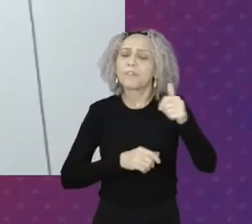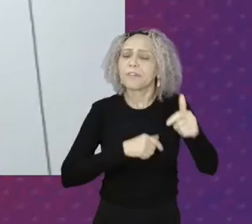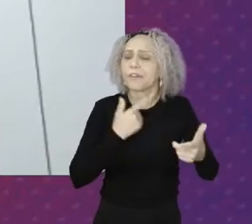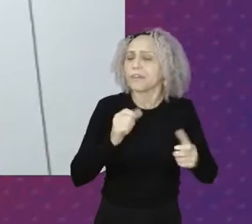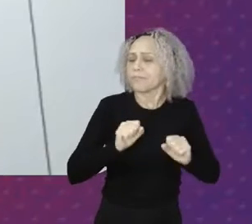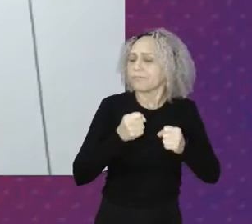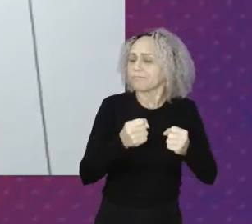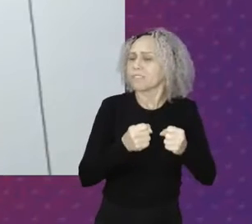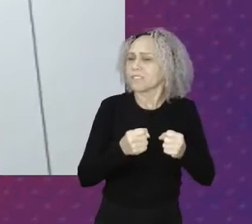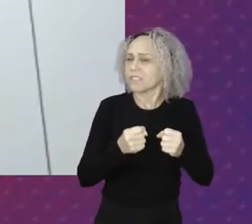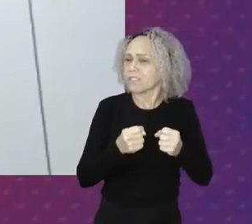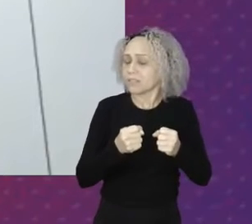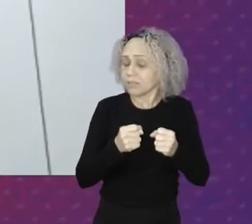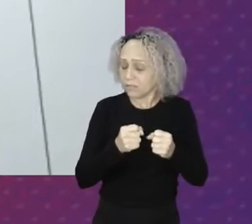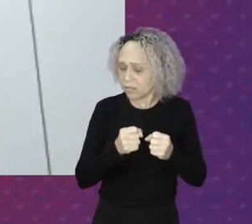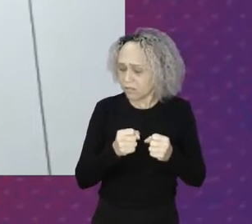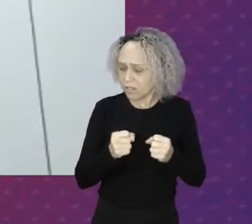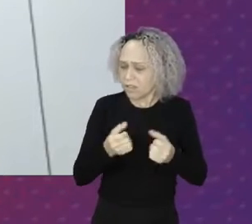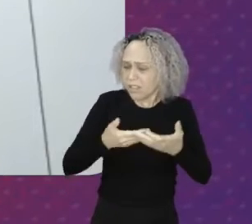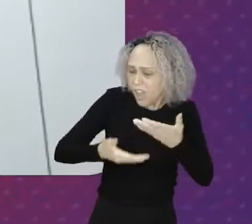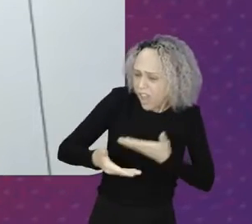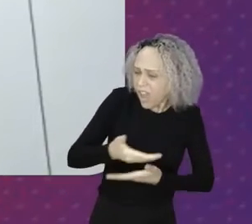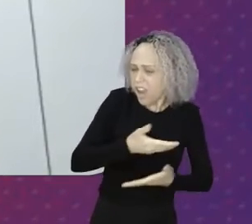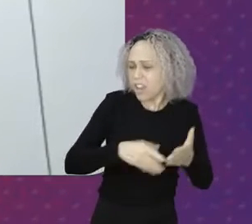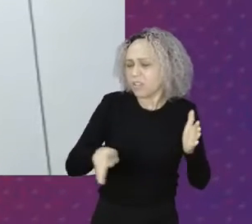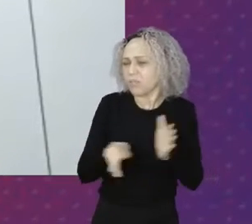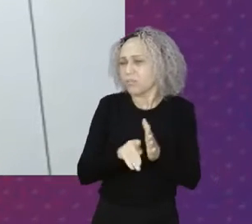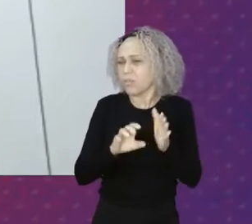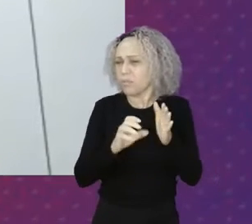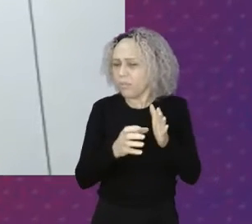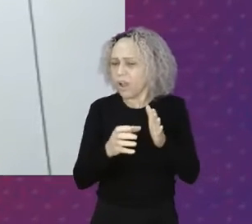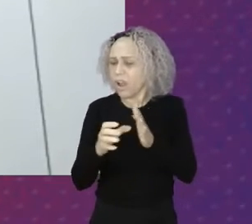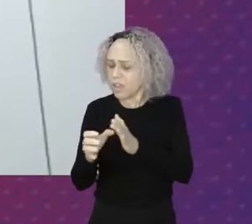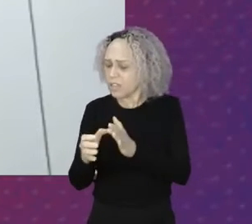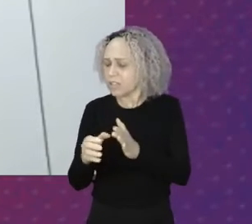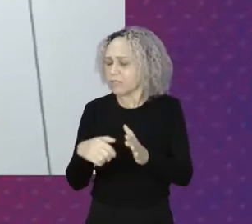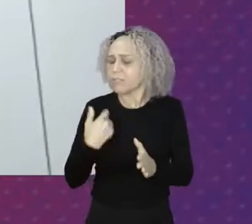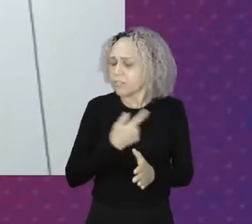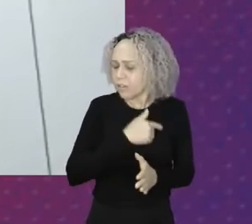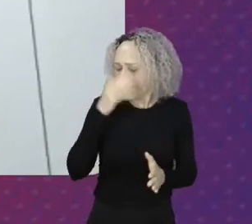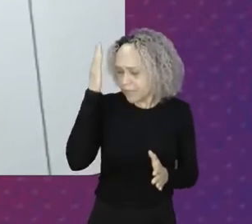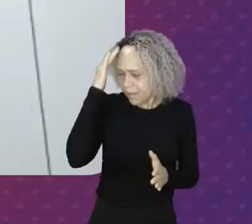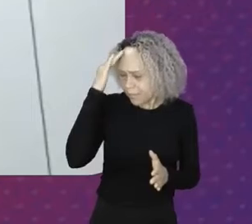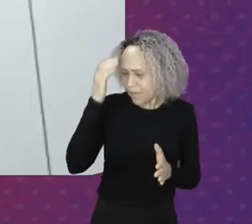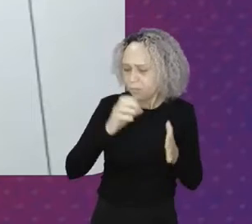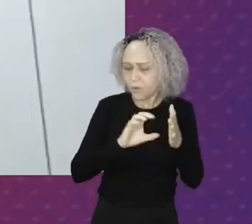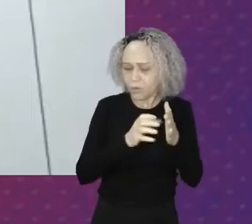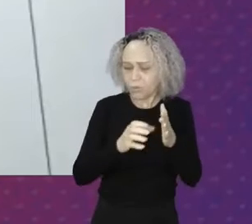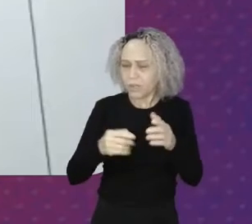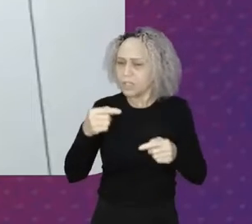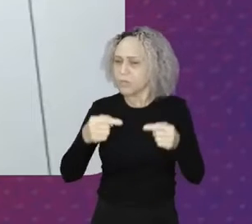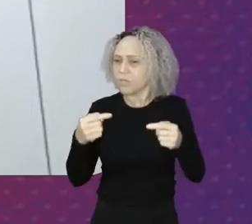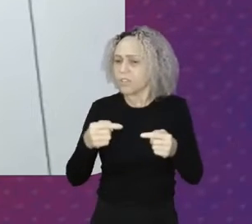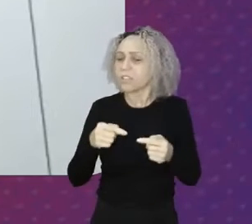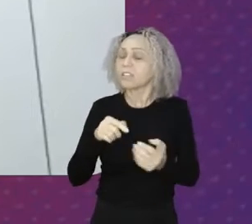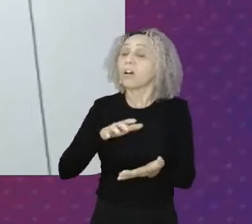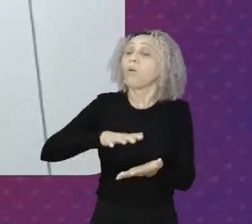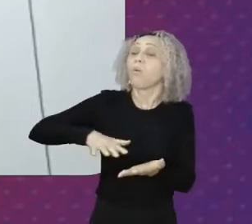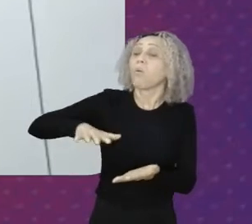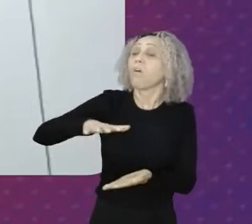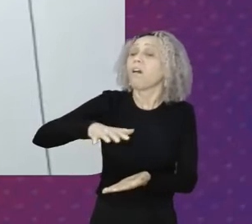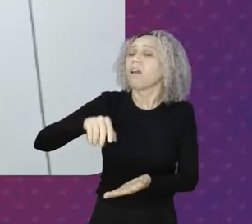inclusive na relação com seus próprios partidos. A gente sabe que os partidos políticos são espaços que acabam